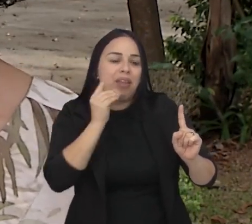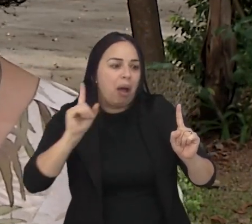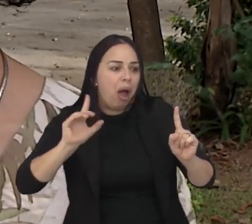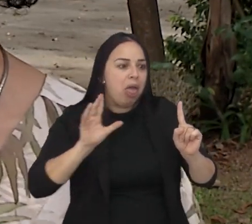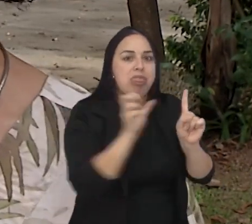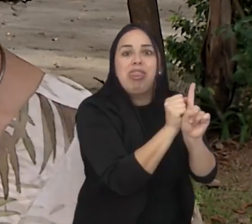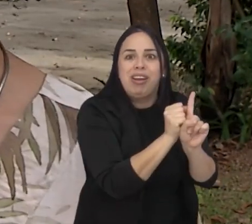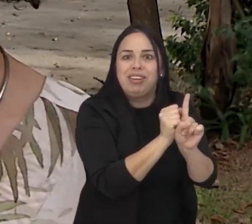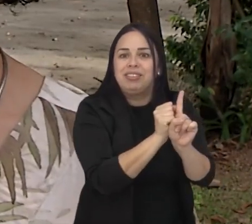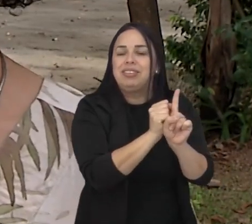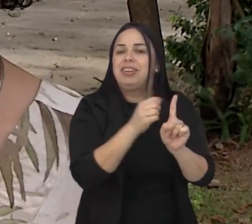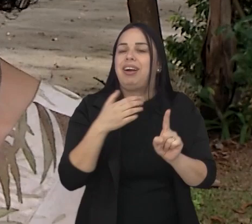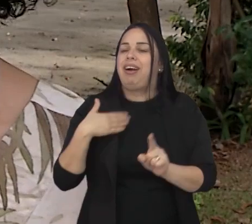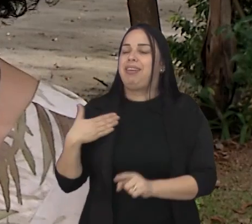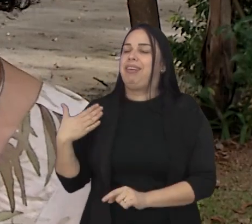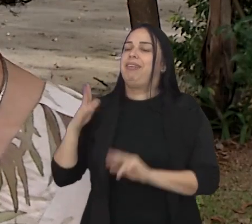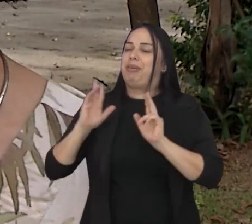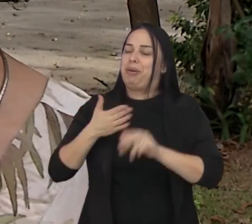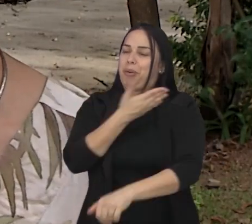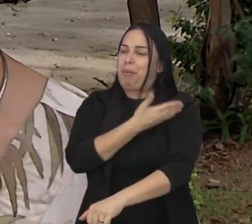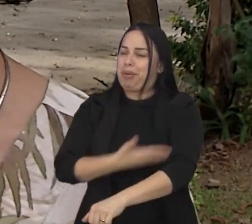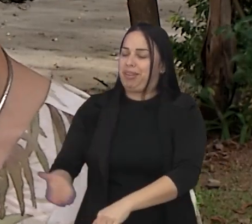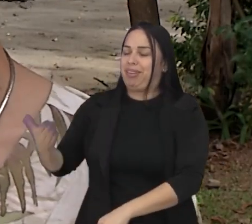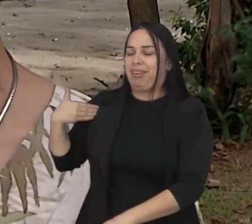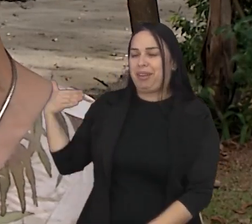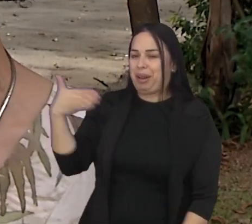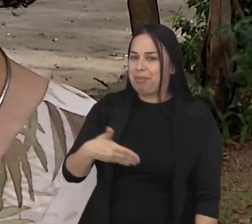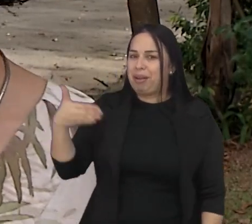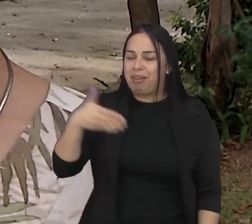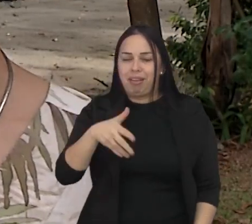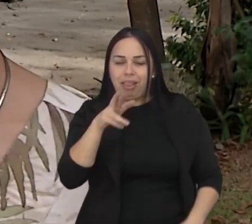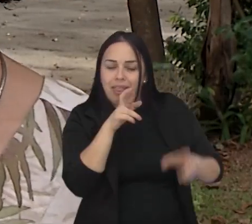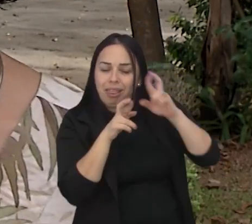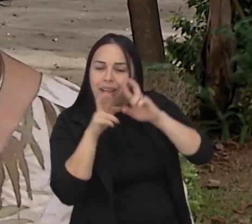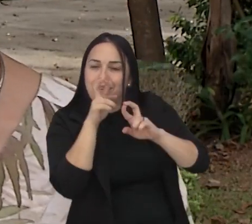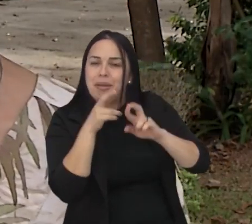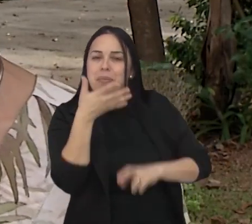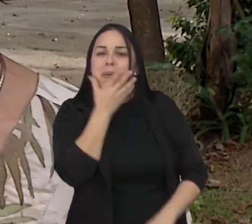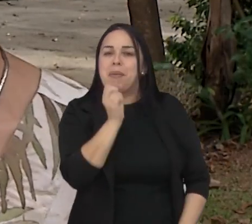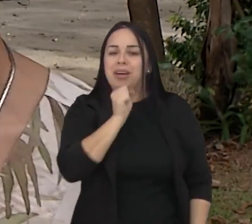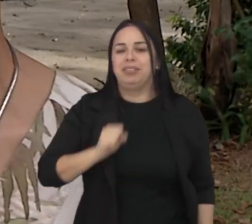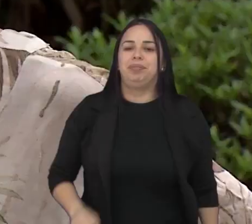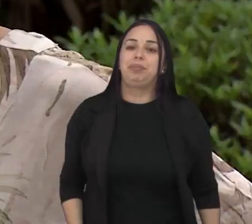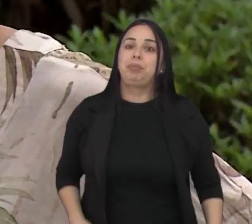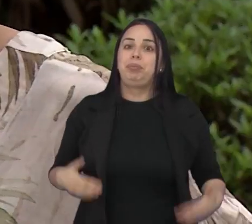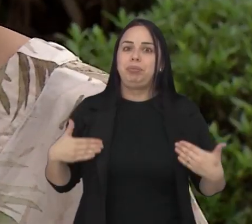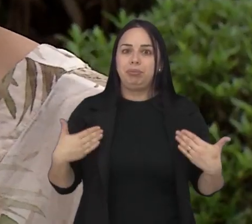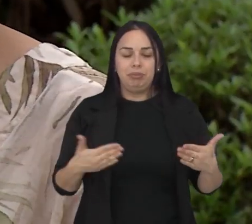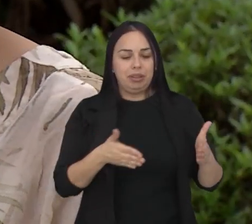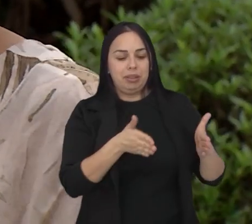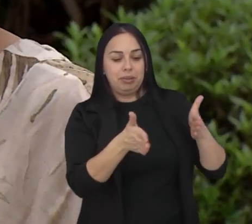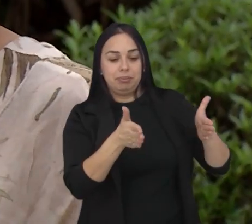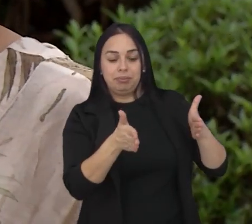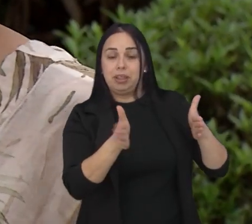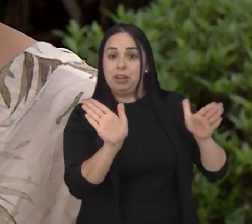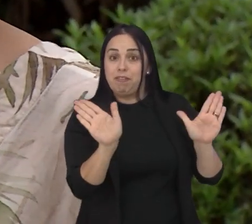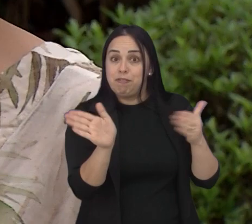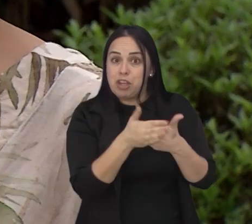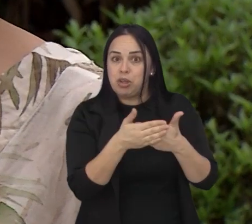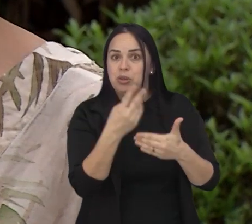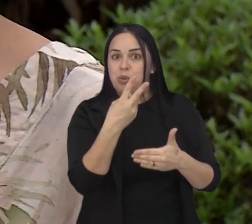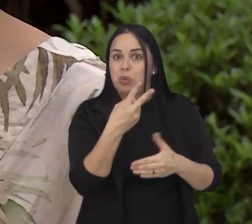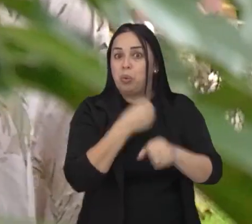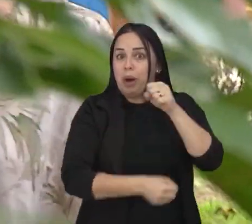algumas vezes. E aí, a partir daí, eu comecei a frequentar mais vezes o hospital, para a gente ficar de olho, né? Até o fechamento do hospital